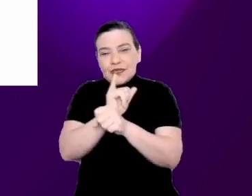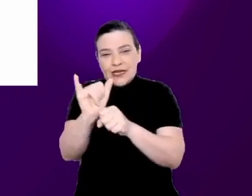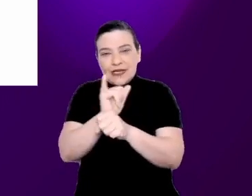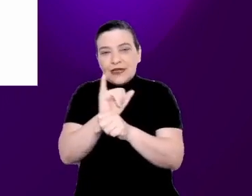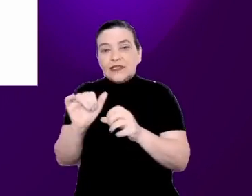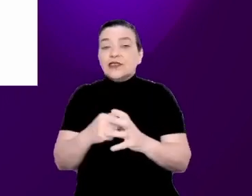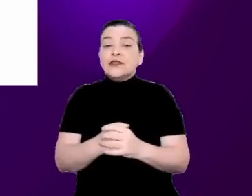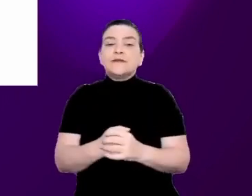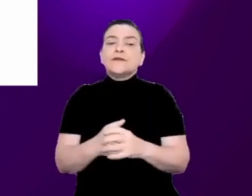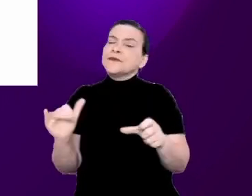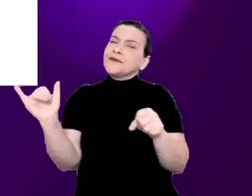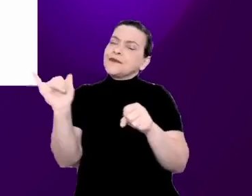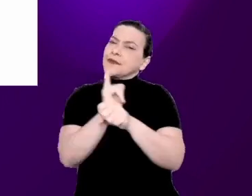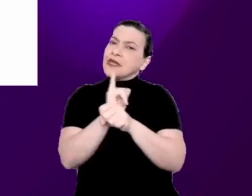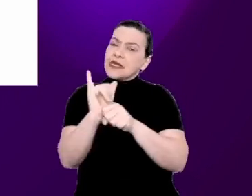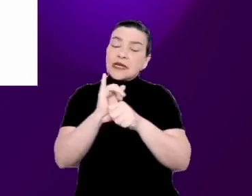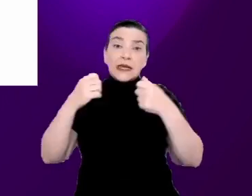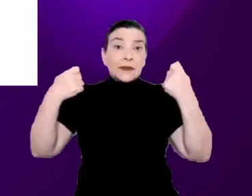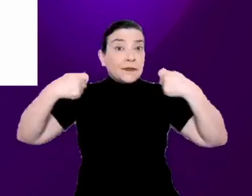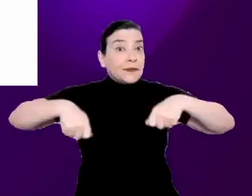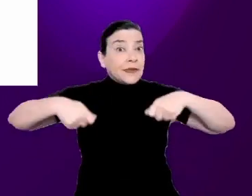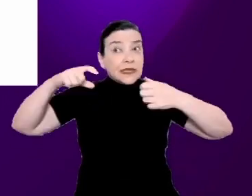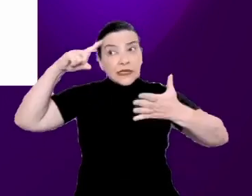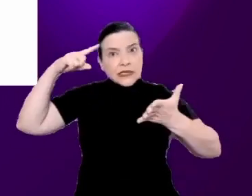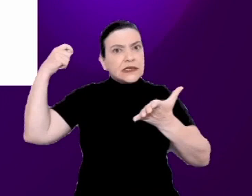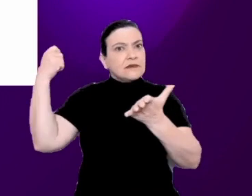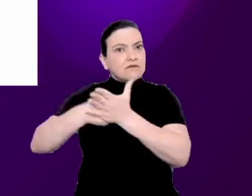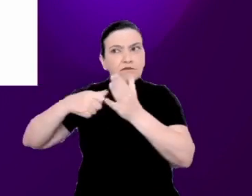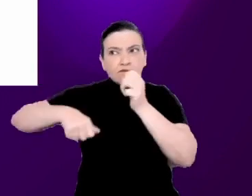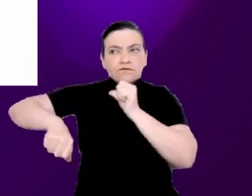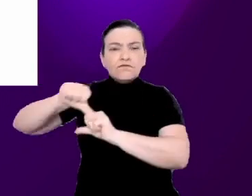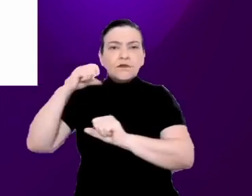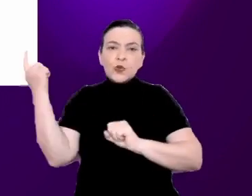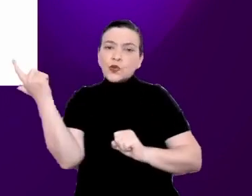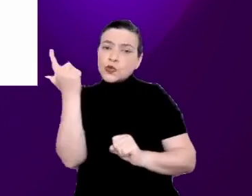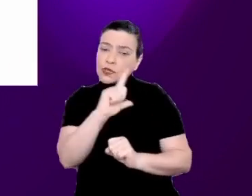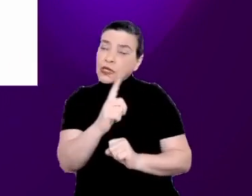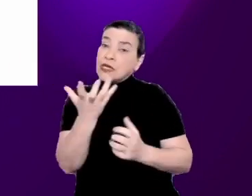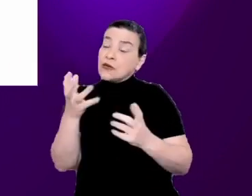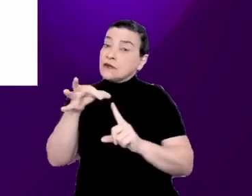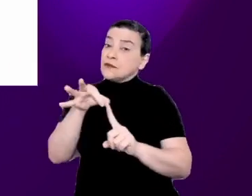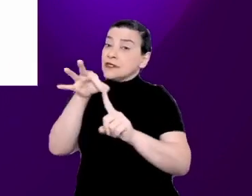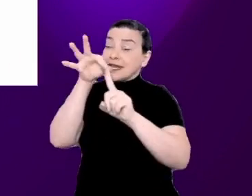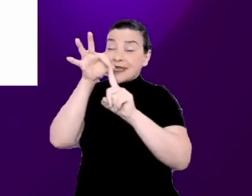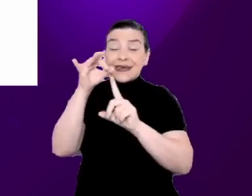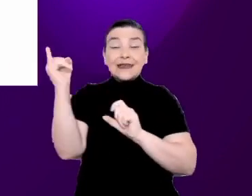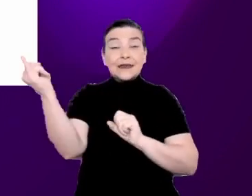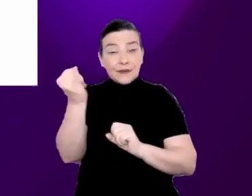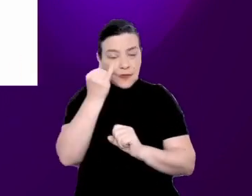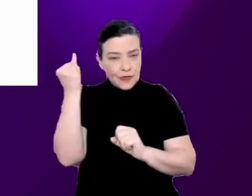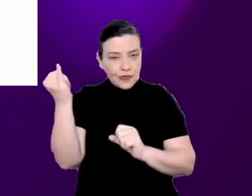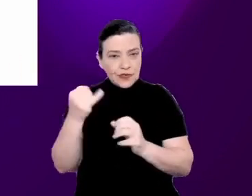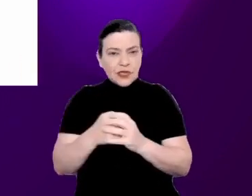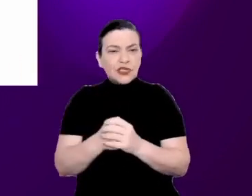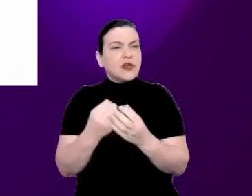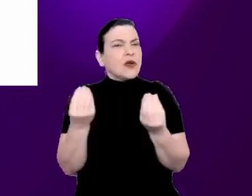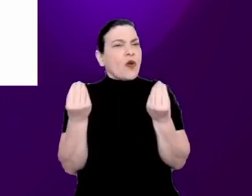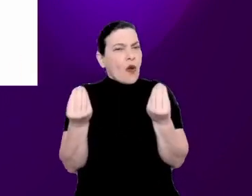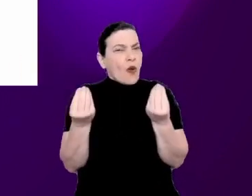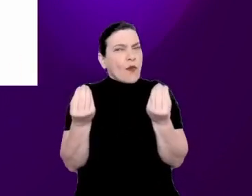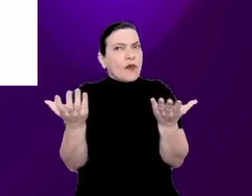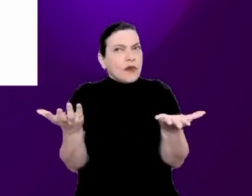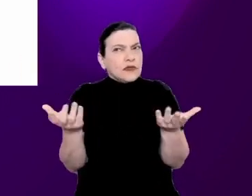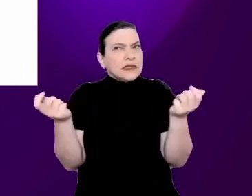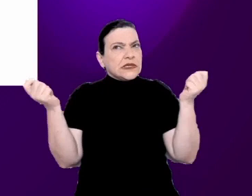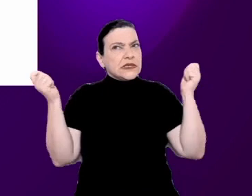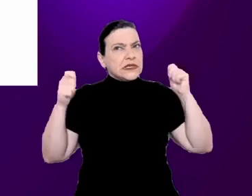né, que precisam ser definidas para mudanças acontecerem, eu quero destacar um ponto aqui hoje nesse sentido, que é como nós podemos ser